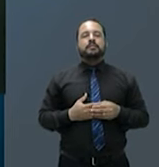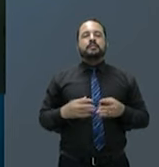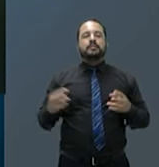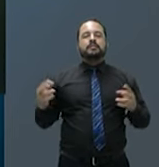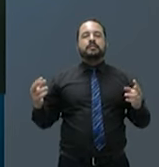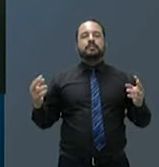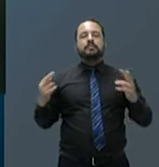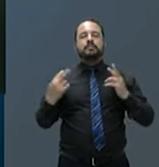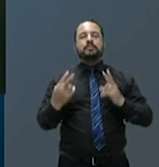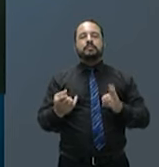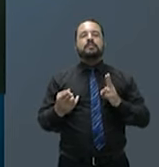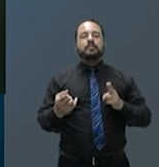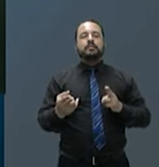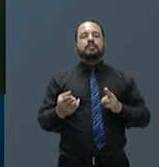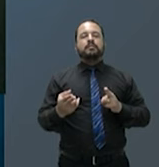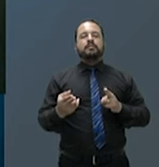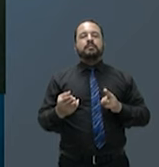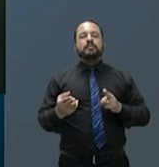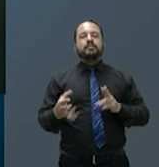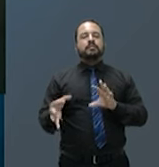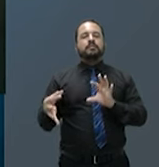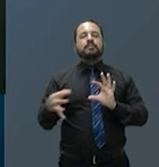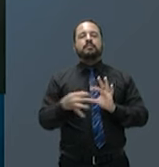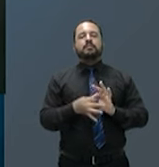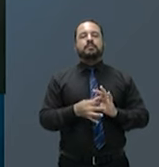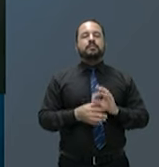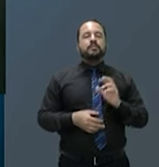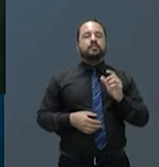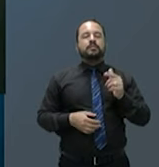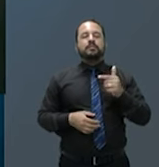relação ao